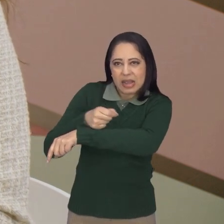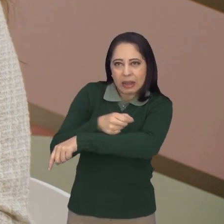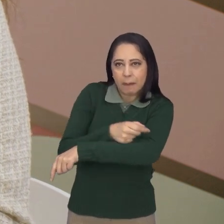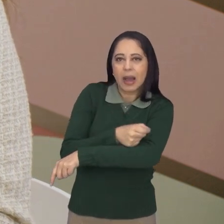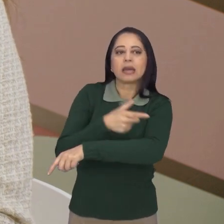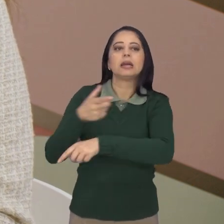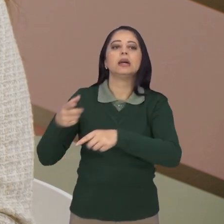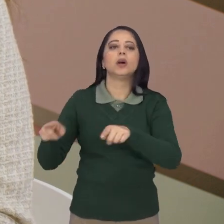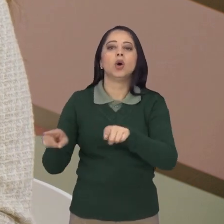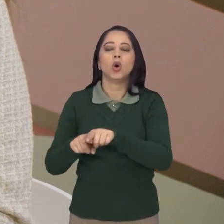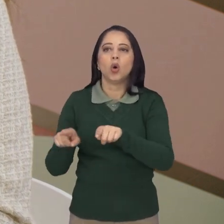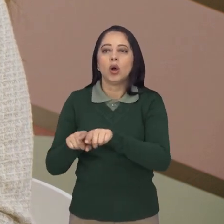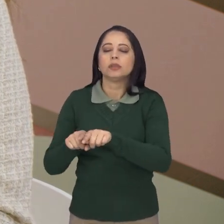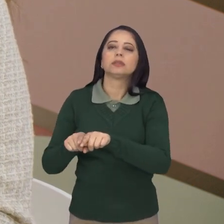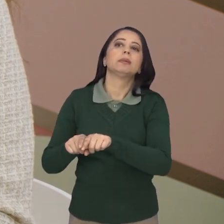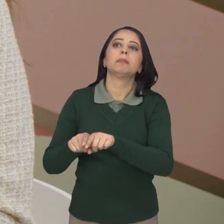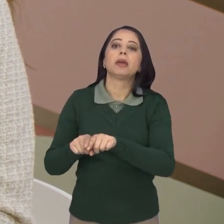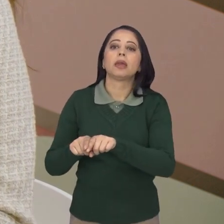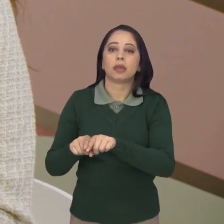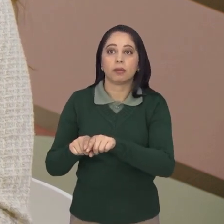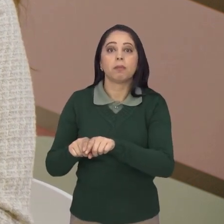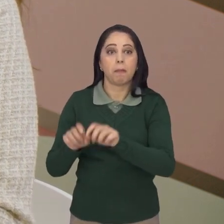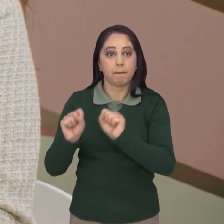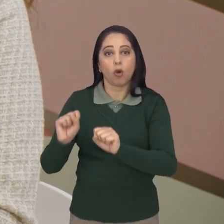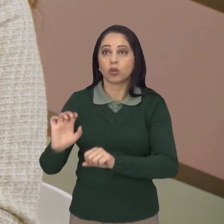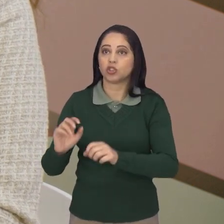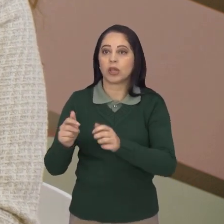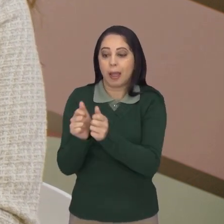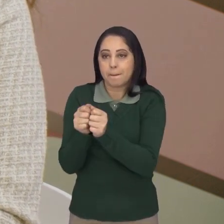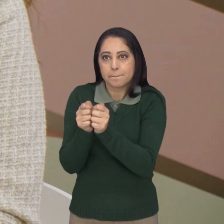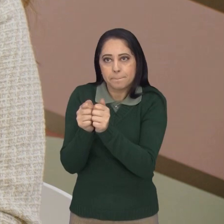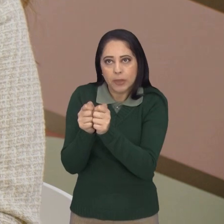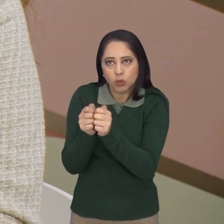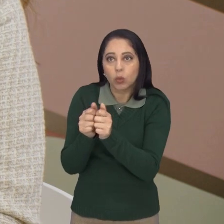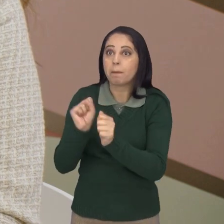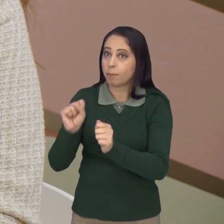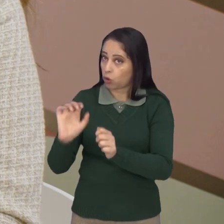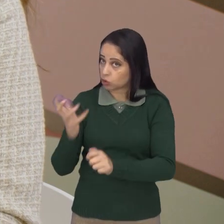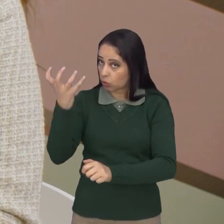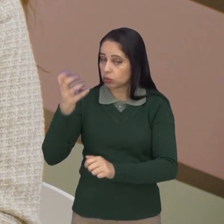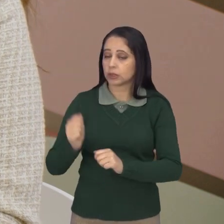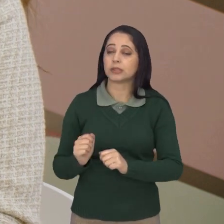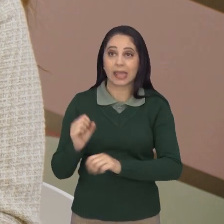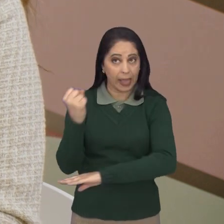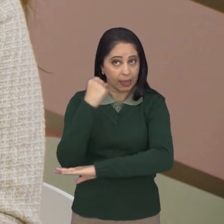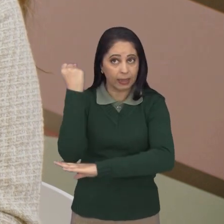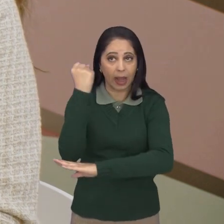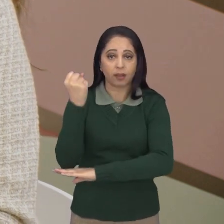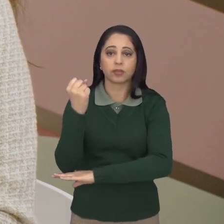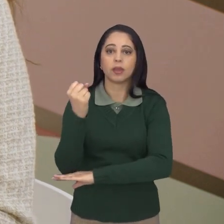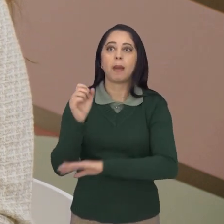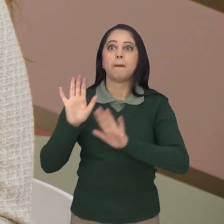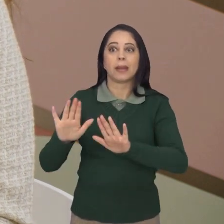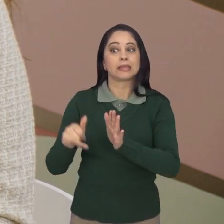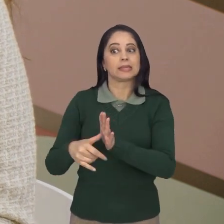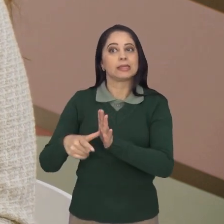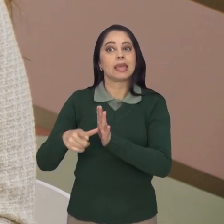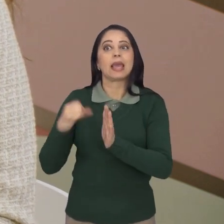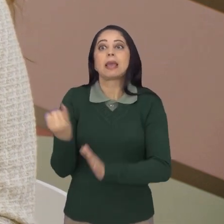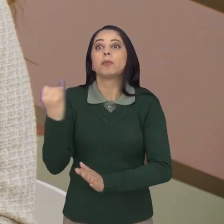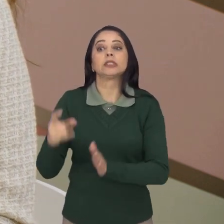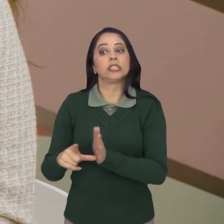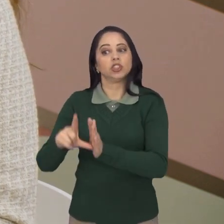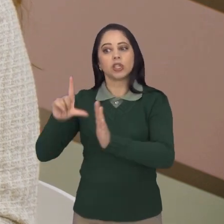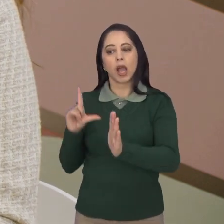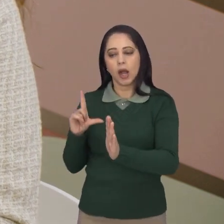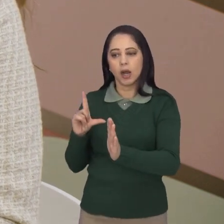são alergênicos a alimentos que pode estimular essa reação grave. Então, o importante é fazer o diagnóstico